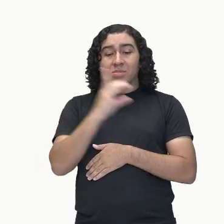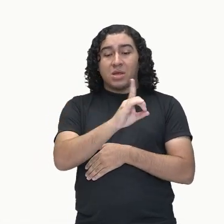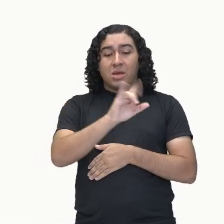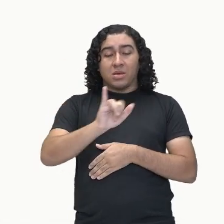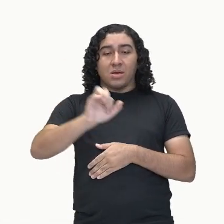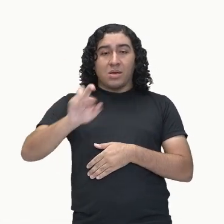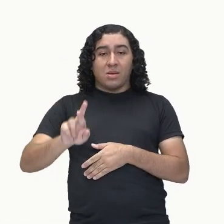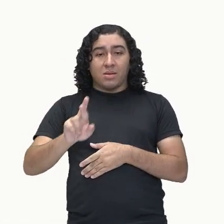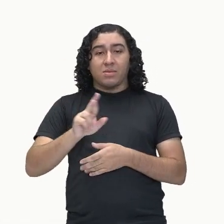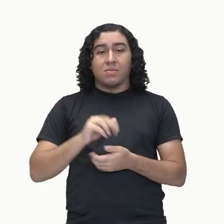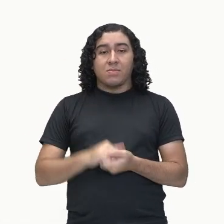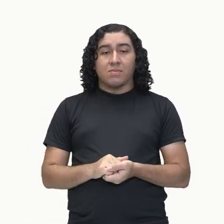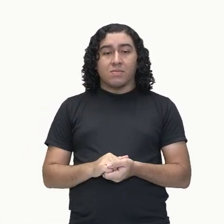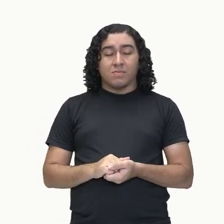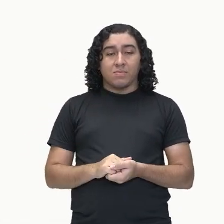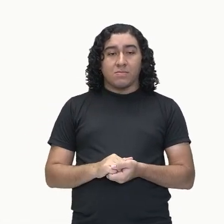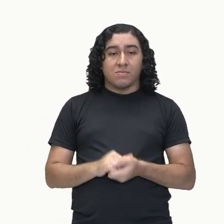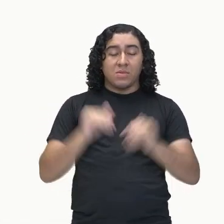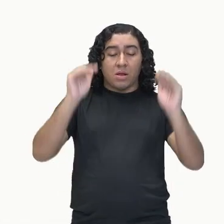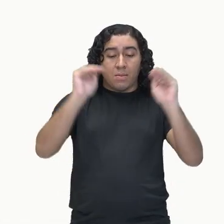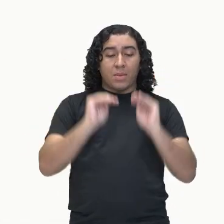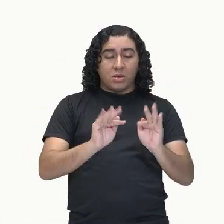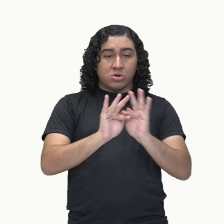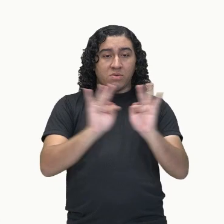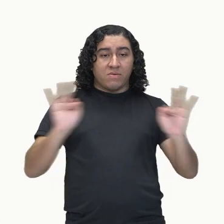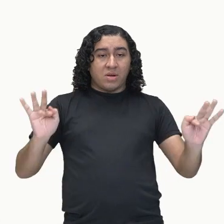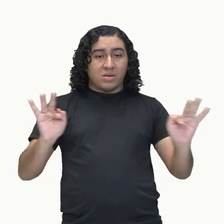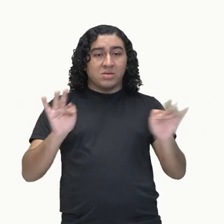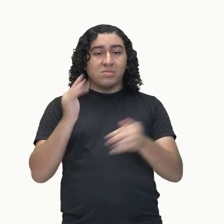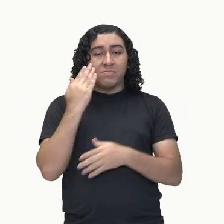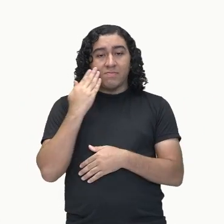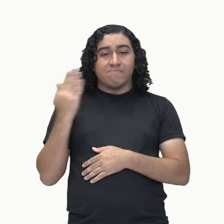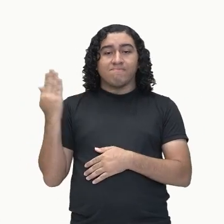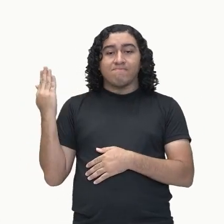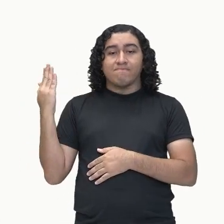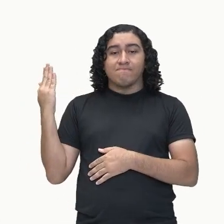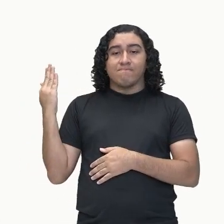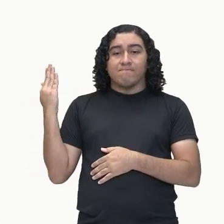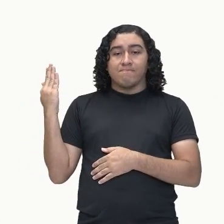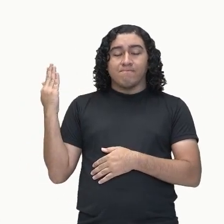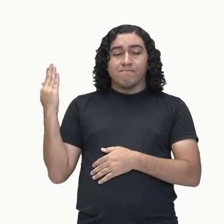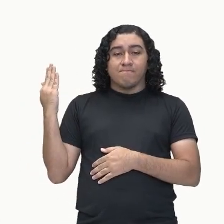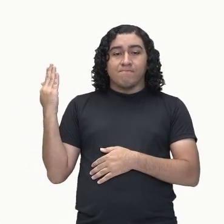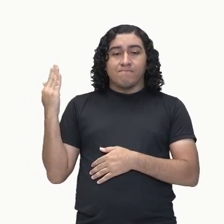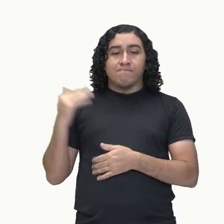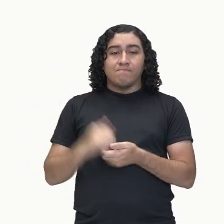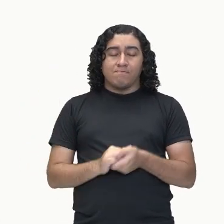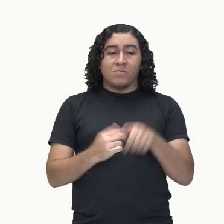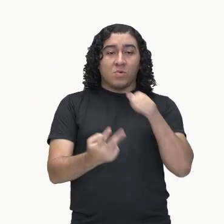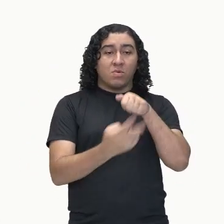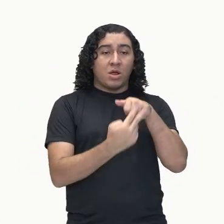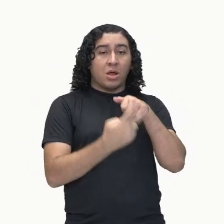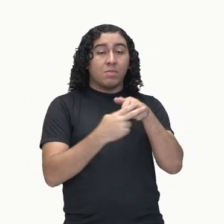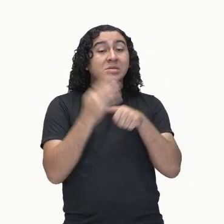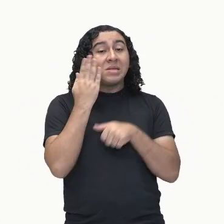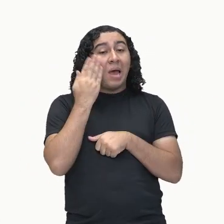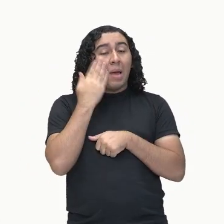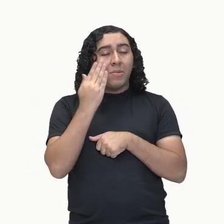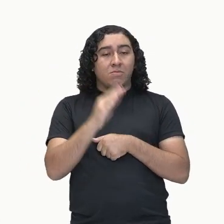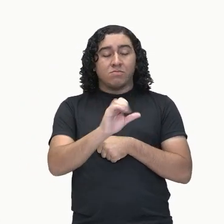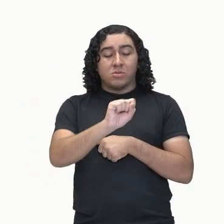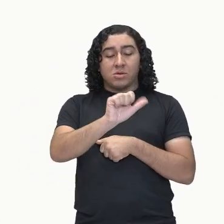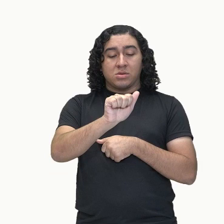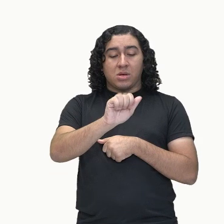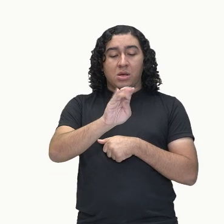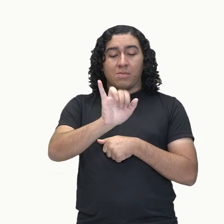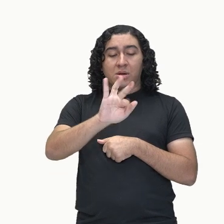regular sabria explicar explicar-me esta direção por favor é o verbo saber sabria ou a presença